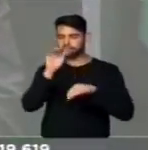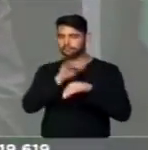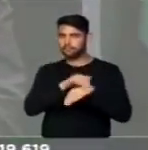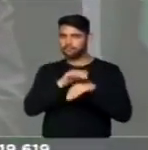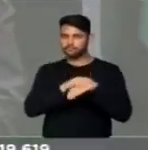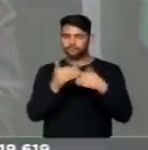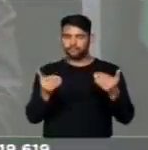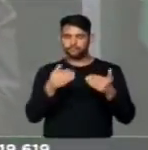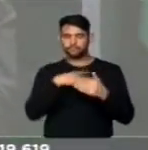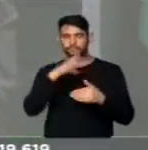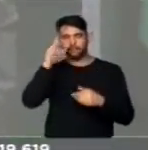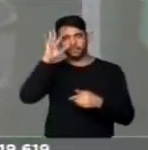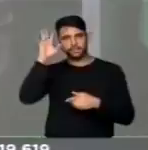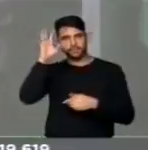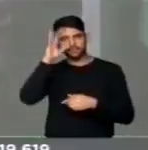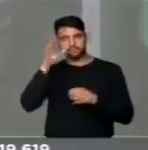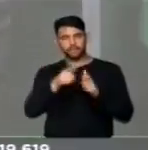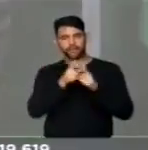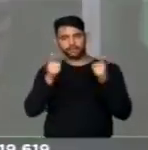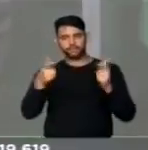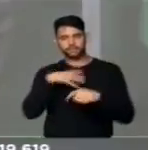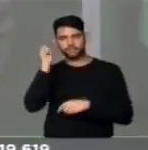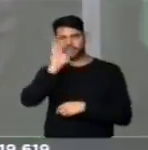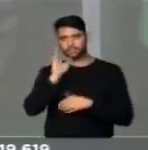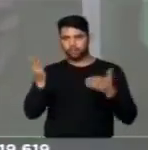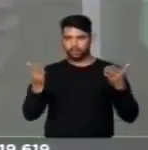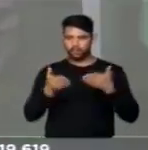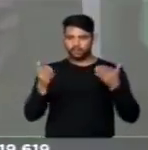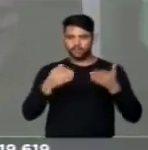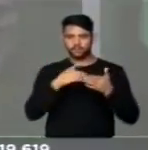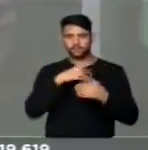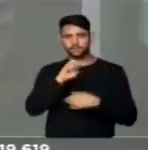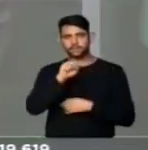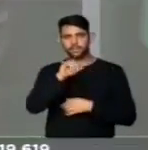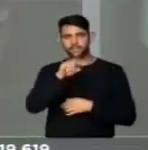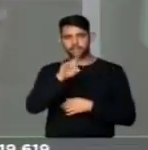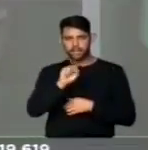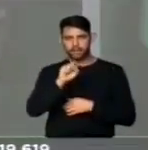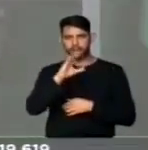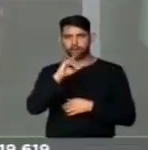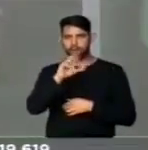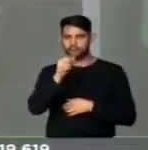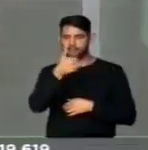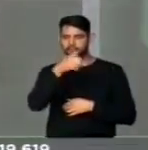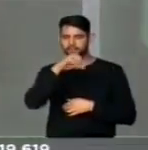independência. Pensando na grandeza do Brasil de hoje, Cezedelo Correa, em